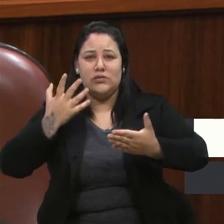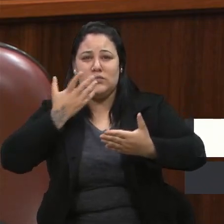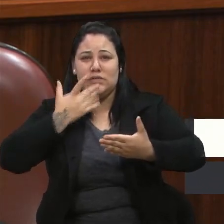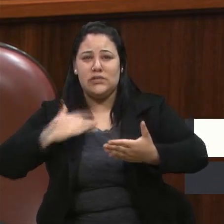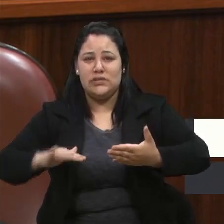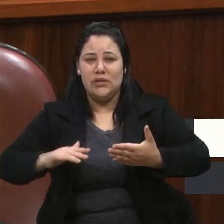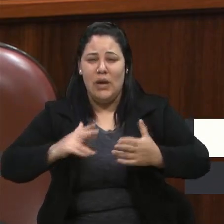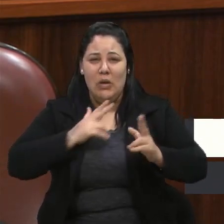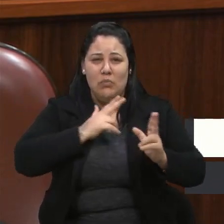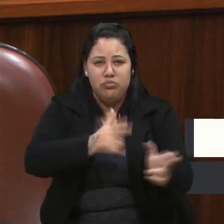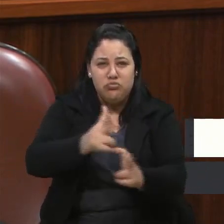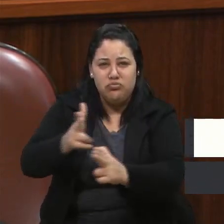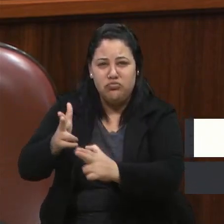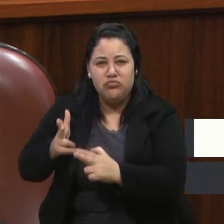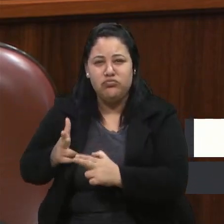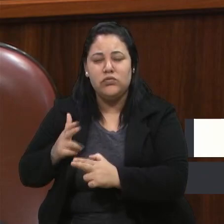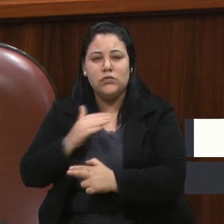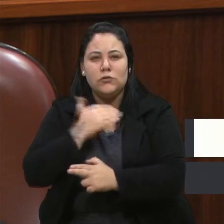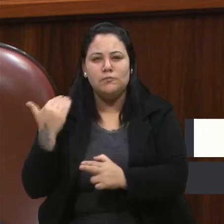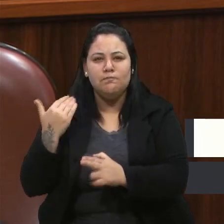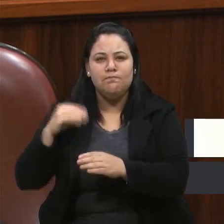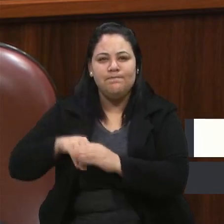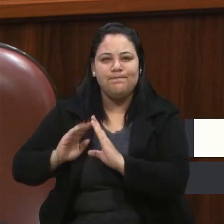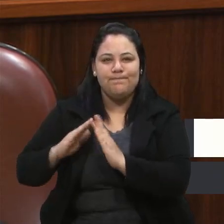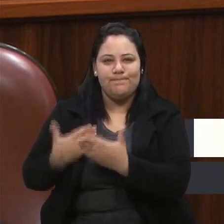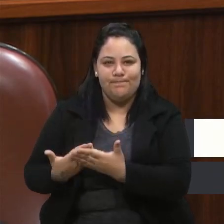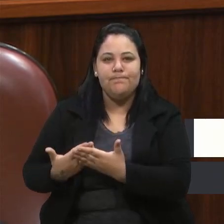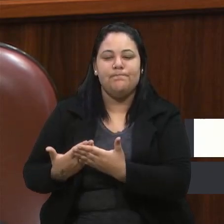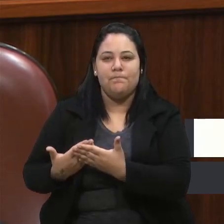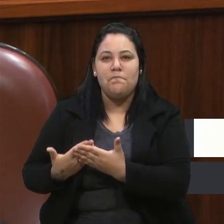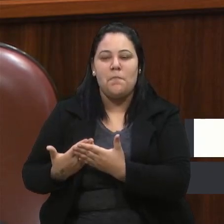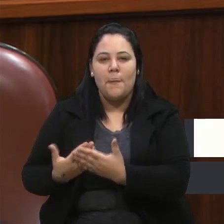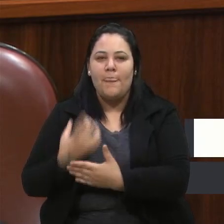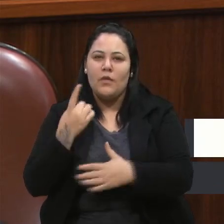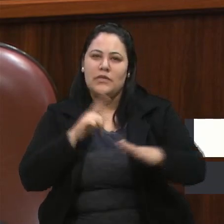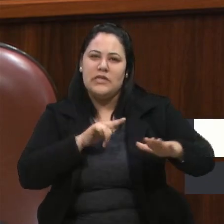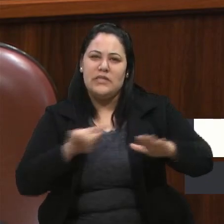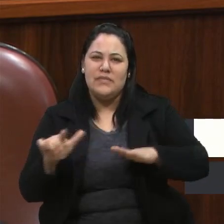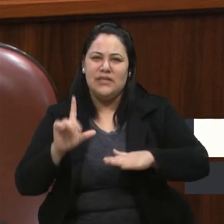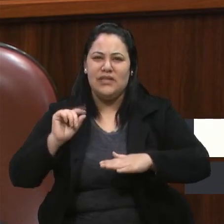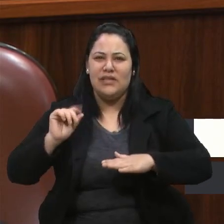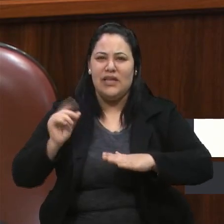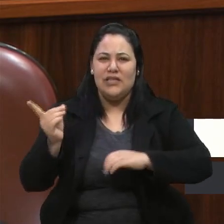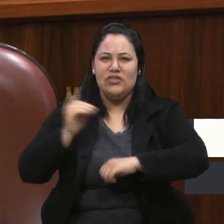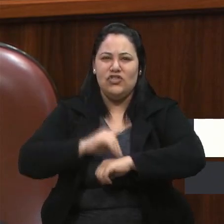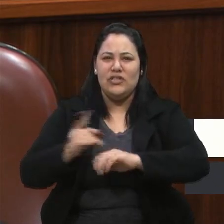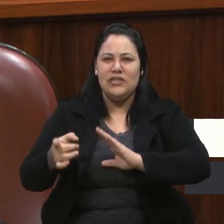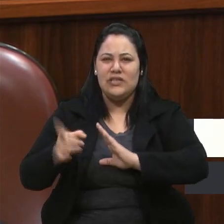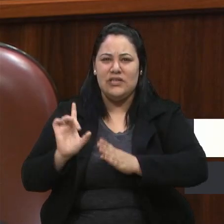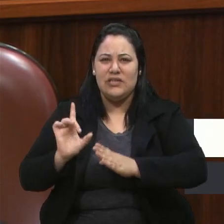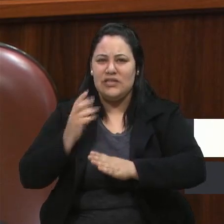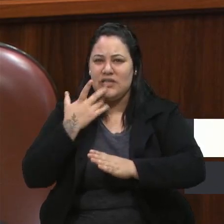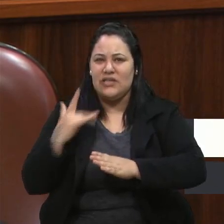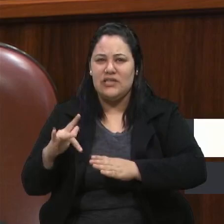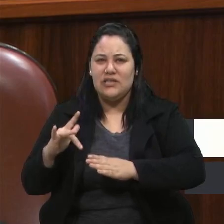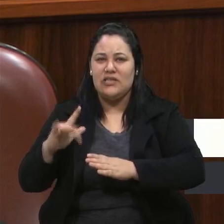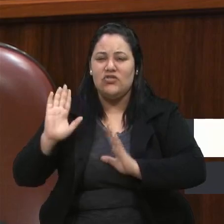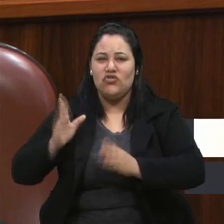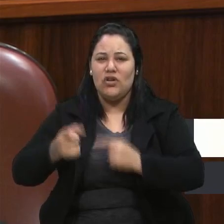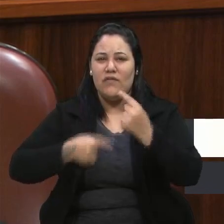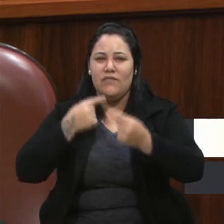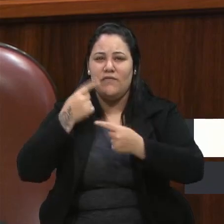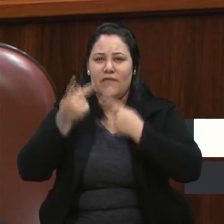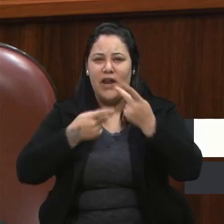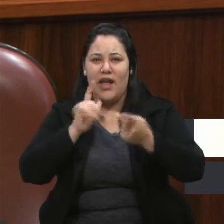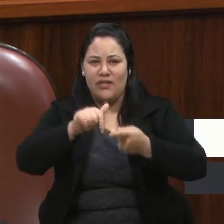foram assassinadas. Uma semana, 10 dias antes dessas crianças, foi comentada aqui nessa